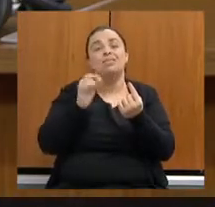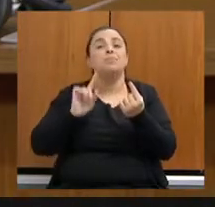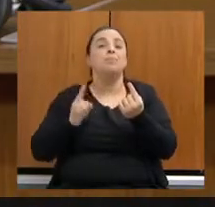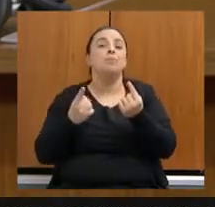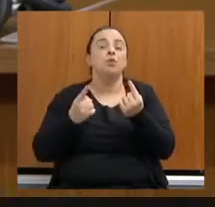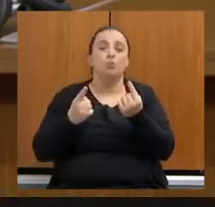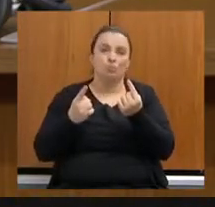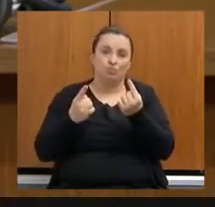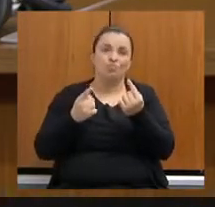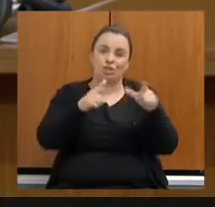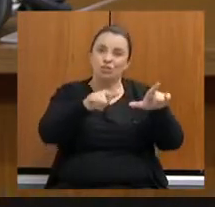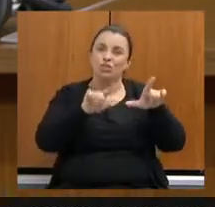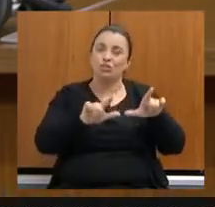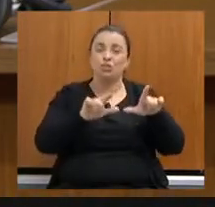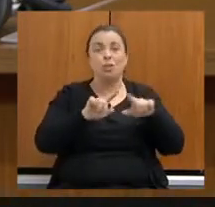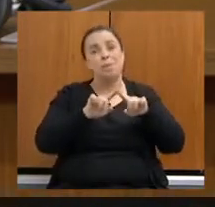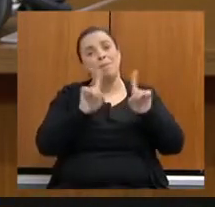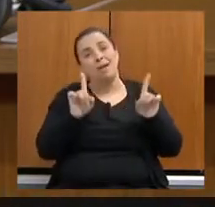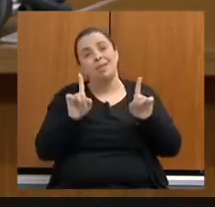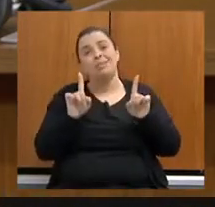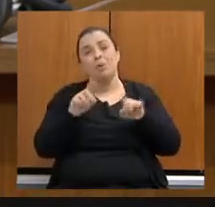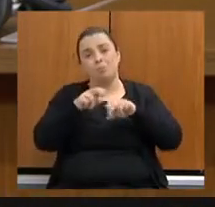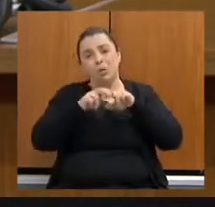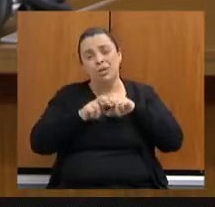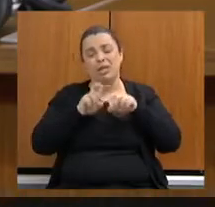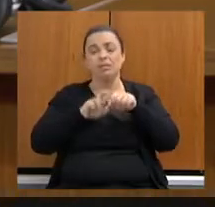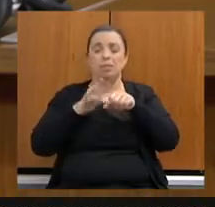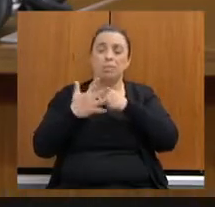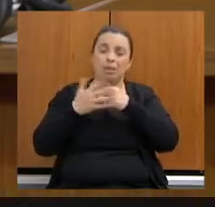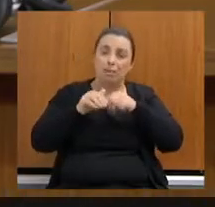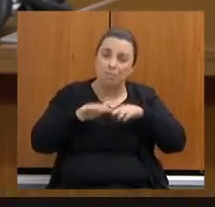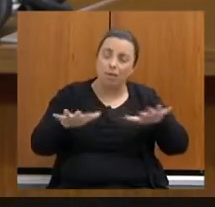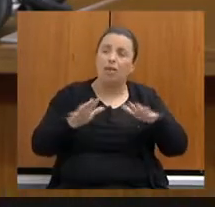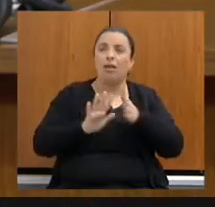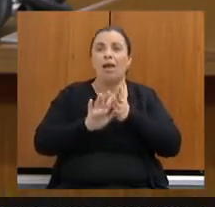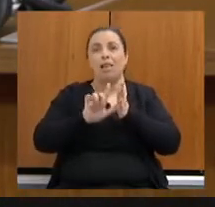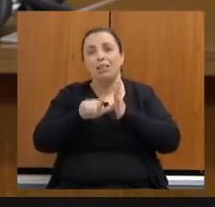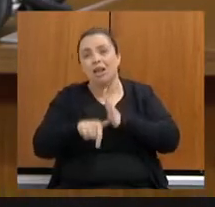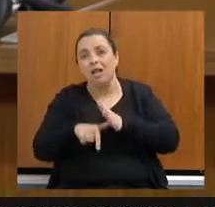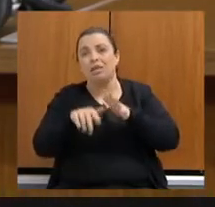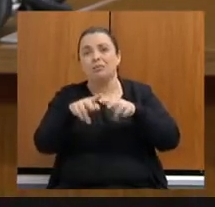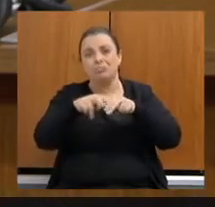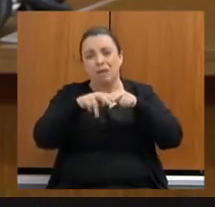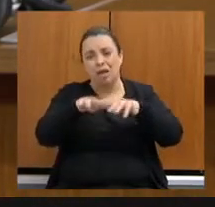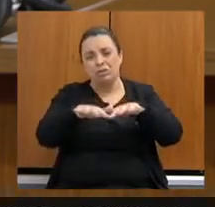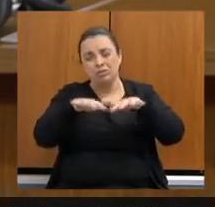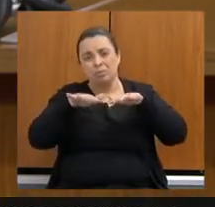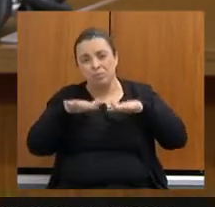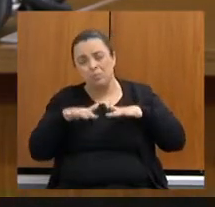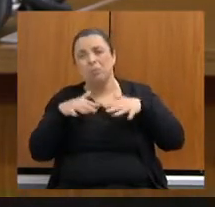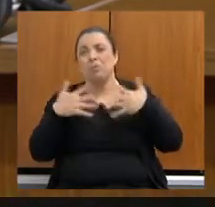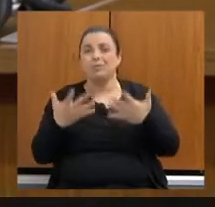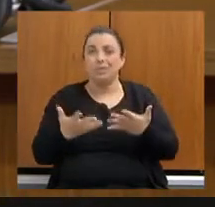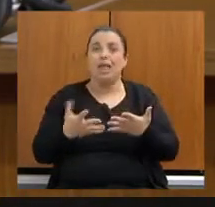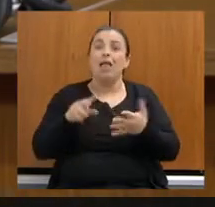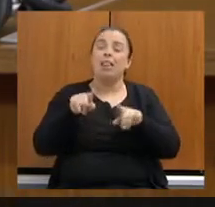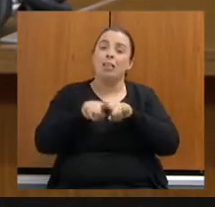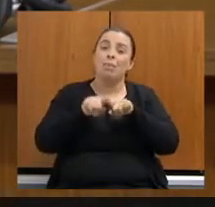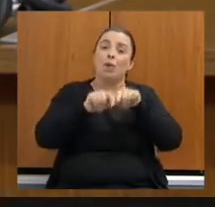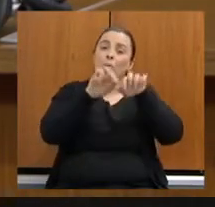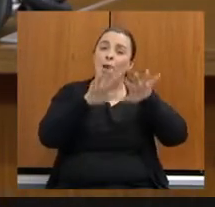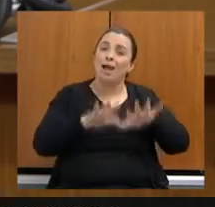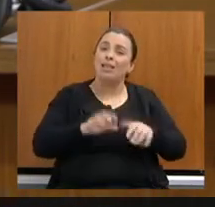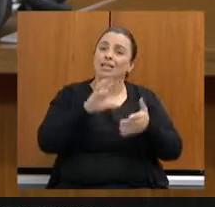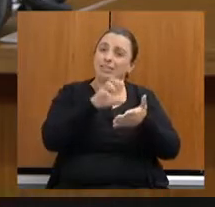mil títulos eu queria que por causa da pandemia de todas se atrasa com as audiências públicas e começa cadastramento até mesmo